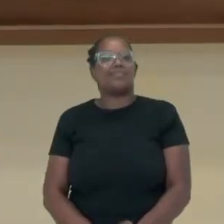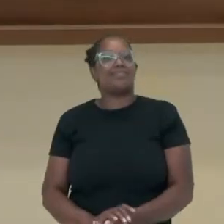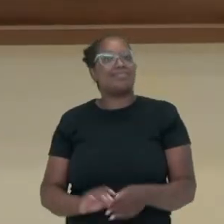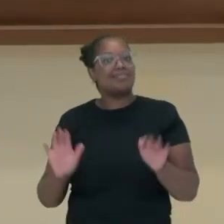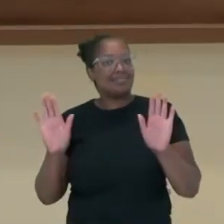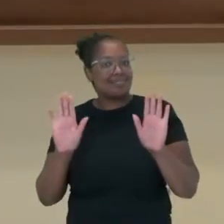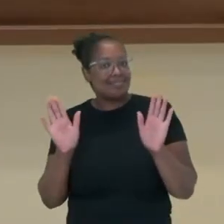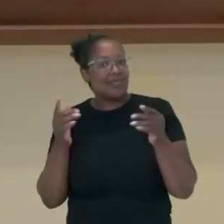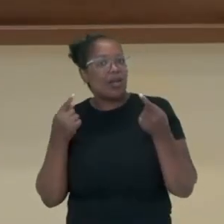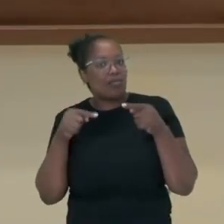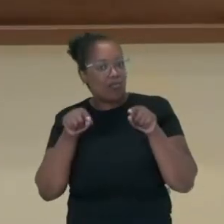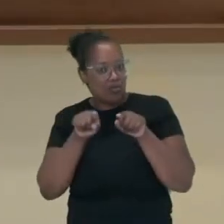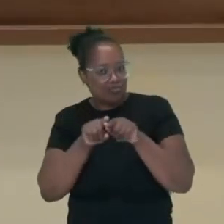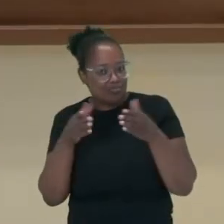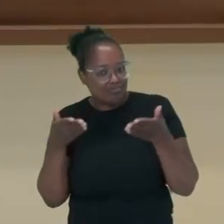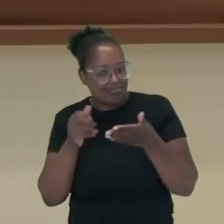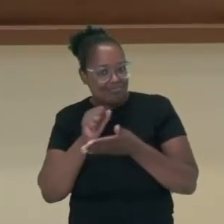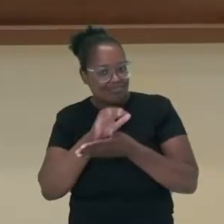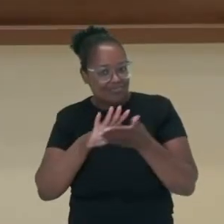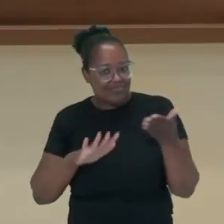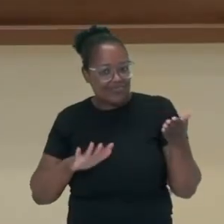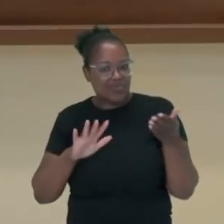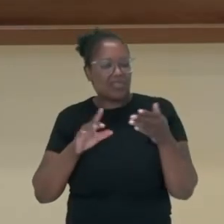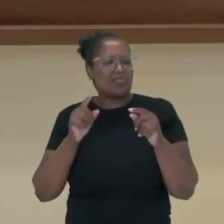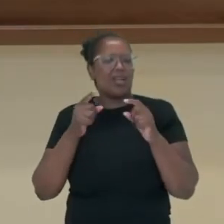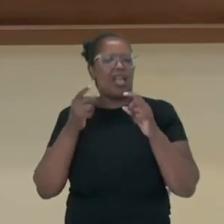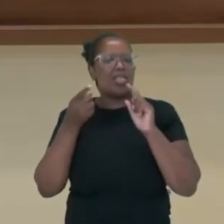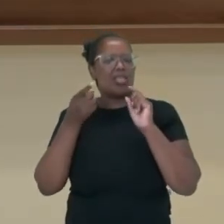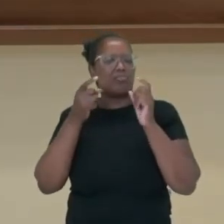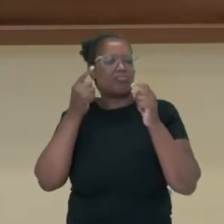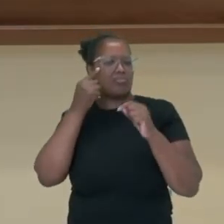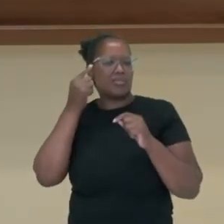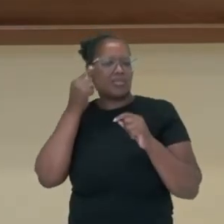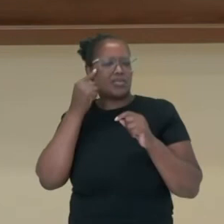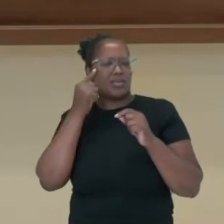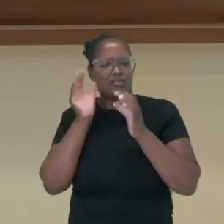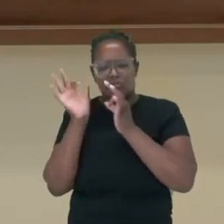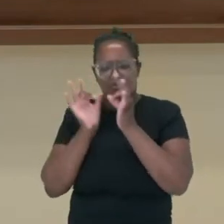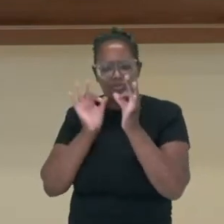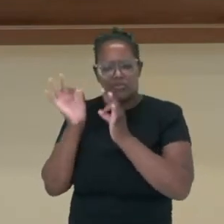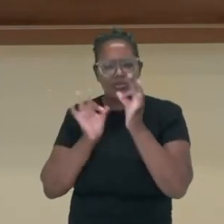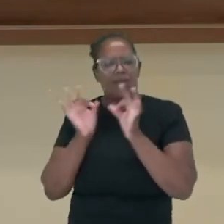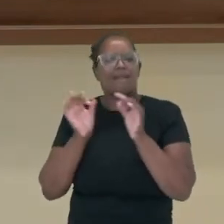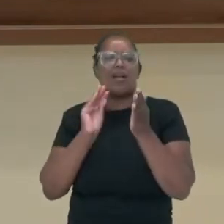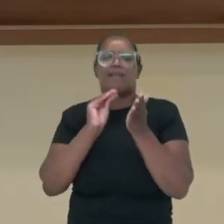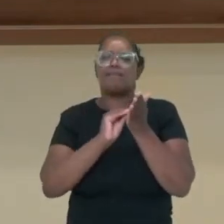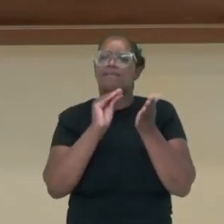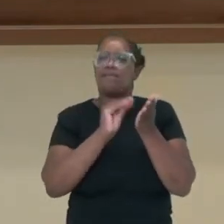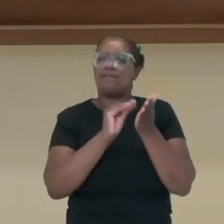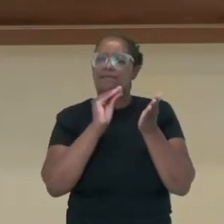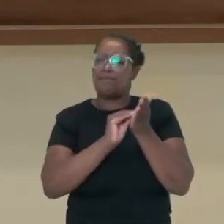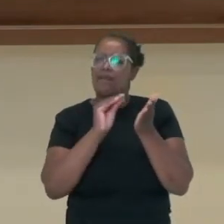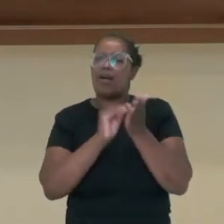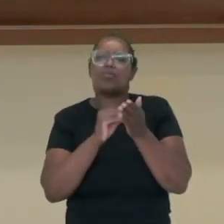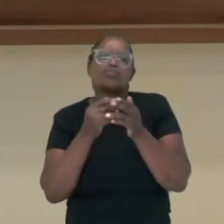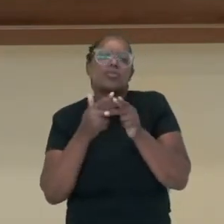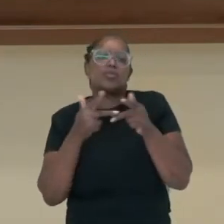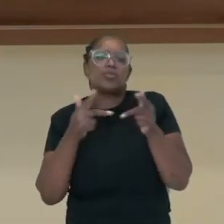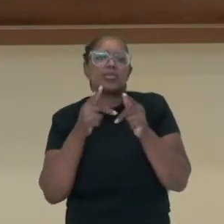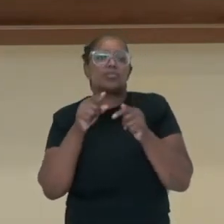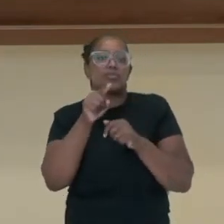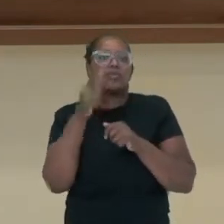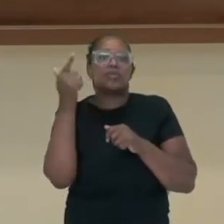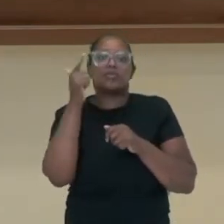dentro da perspectiva da análise, é interessante você evidenciar que talvez falte subsídio para você dar uma estruturação de